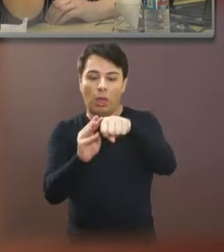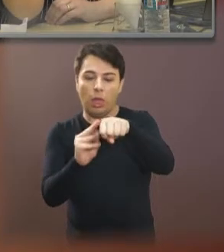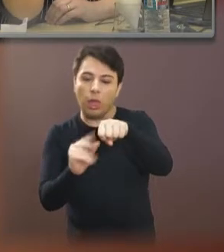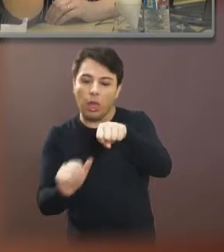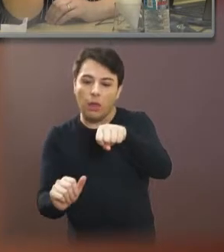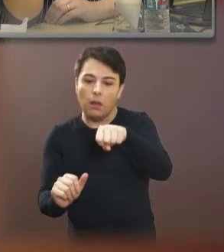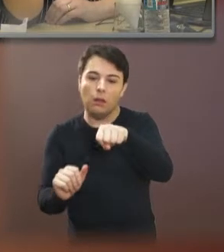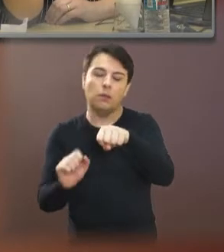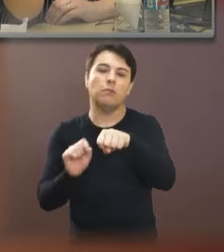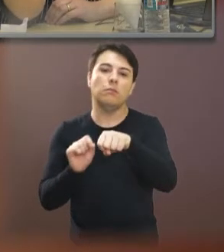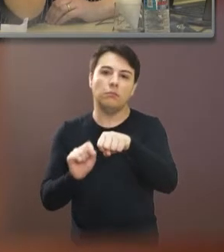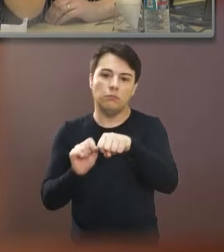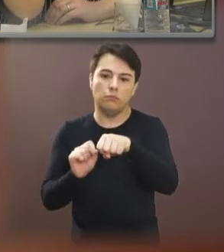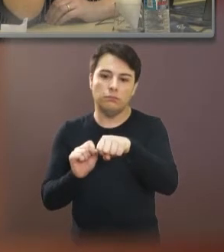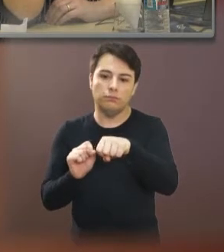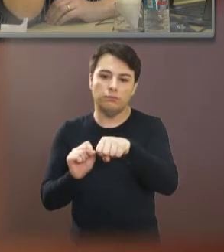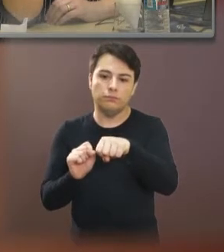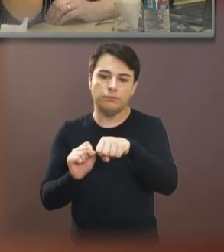de